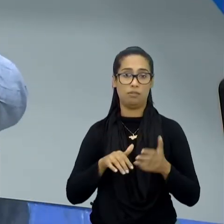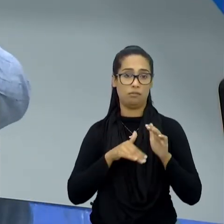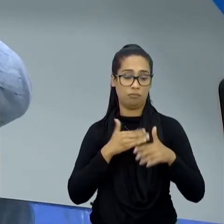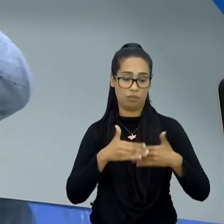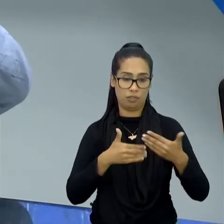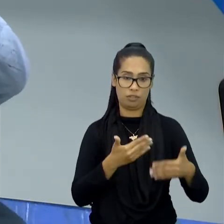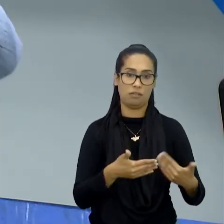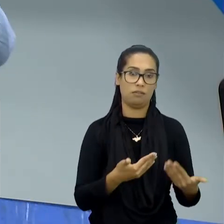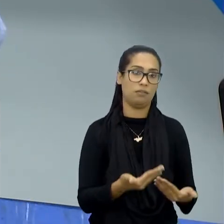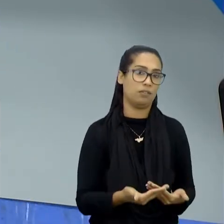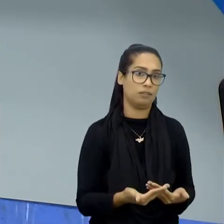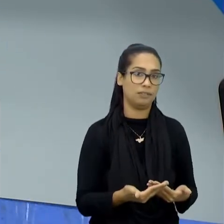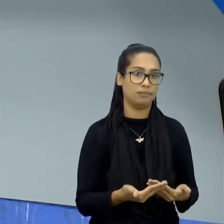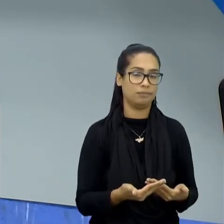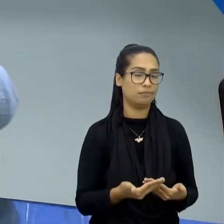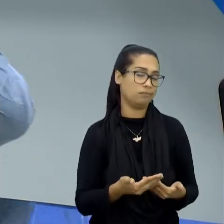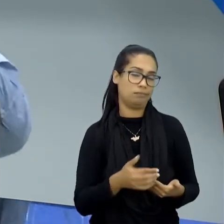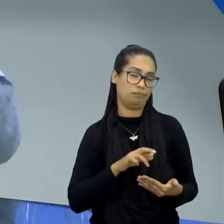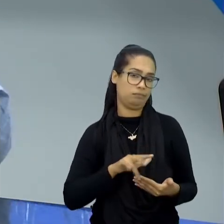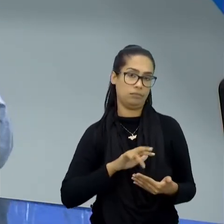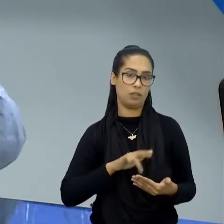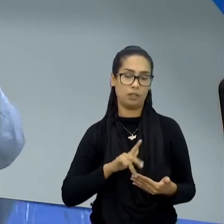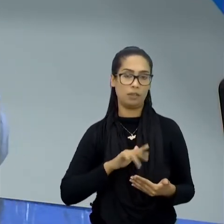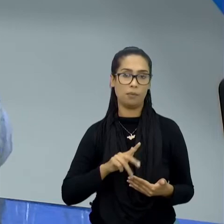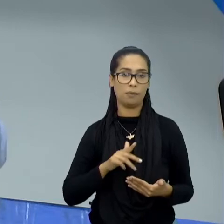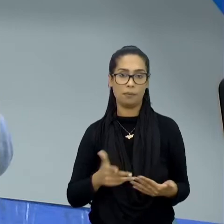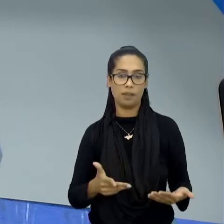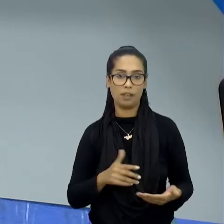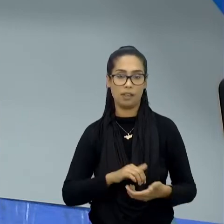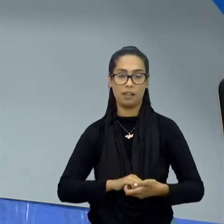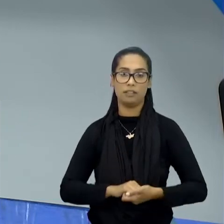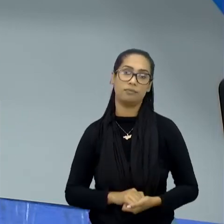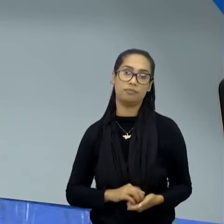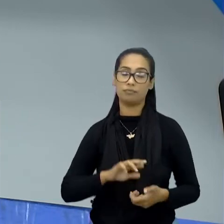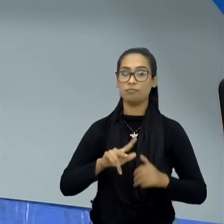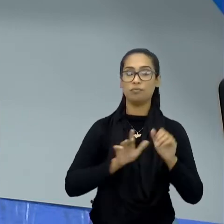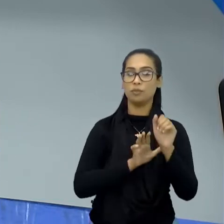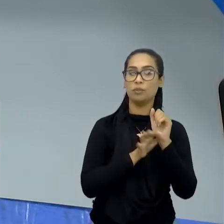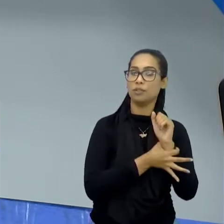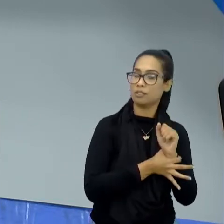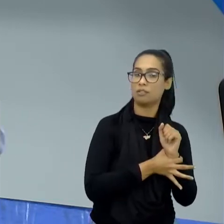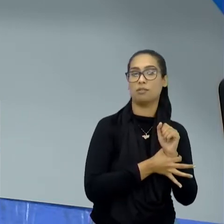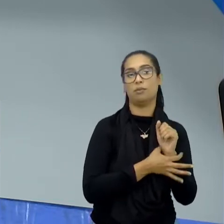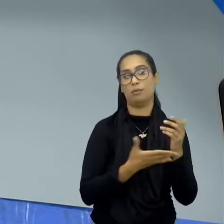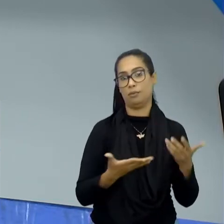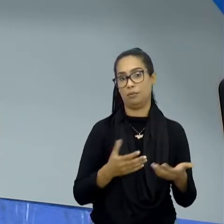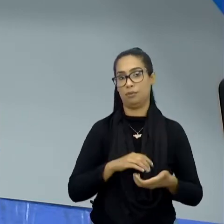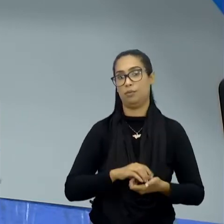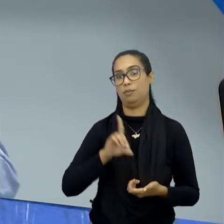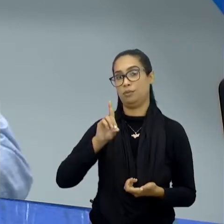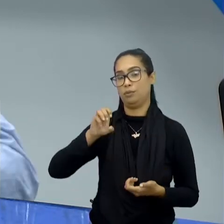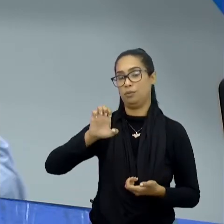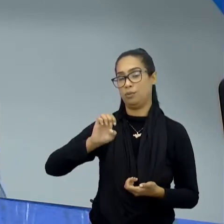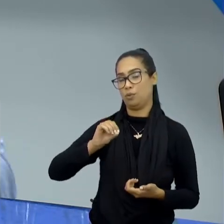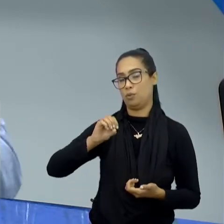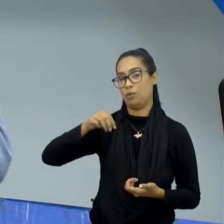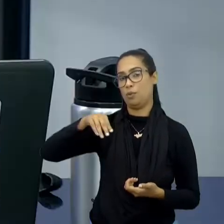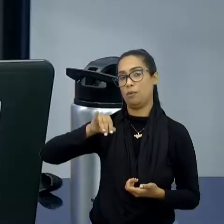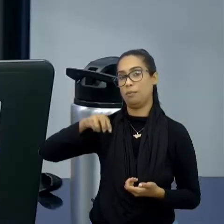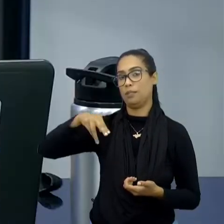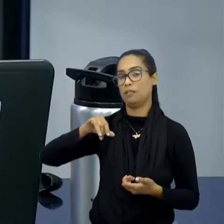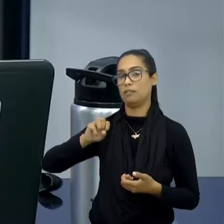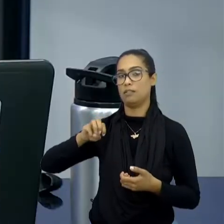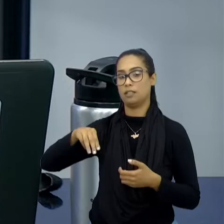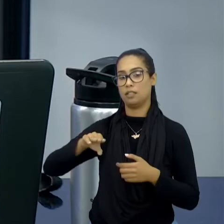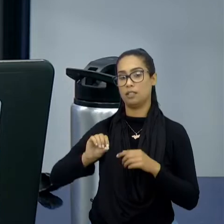caráter progressista tão defendido e contemplado pelo iluminismo. Eu espero ter dado um panorama.